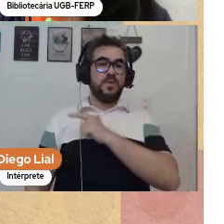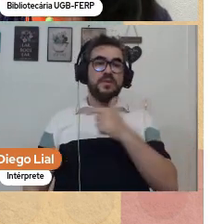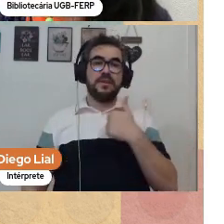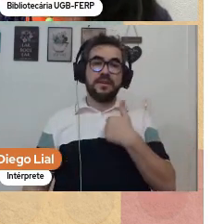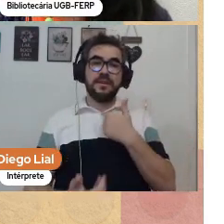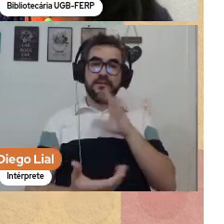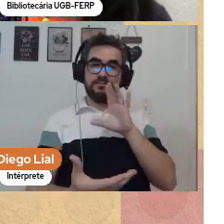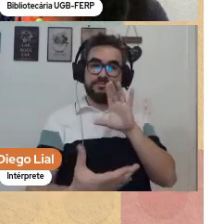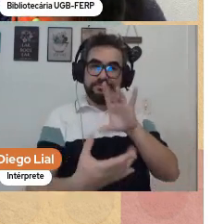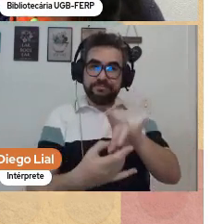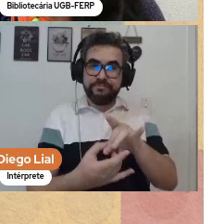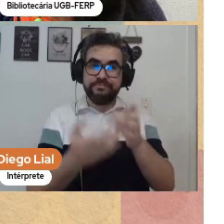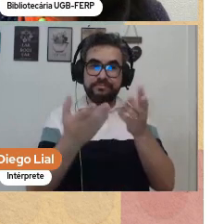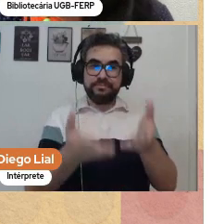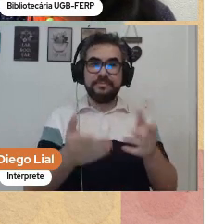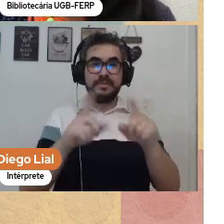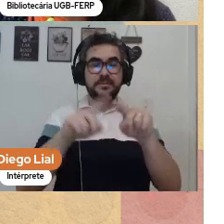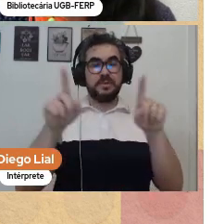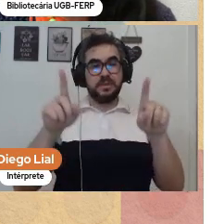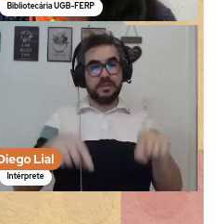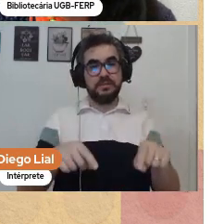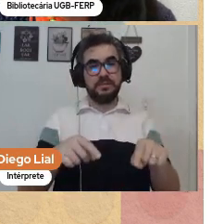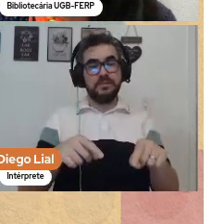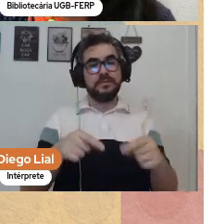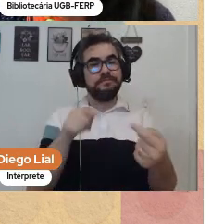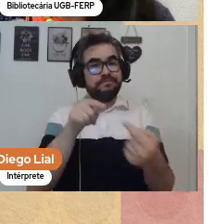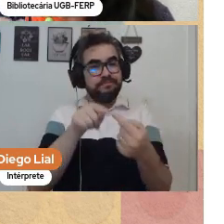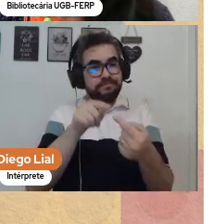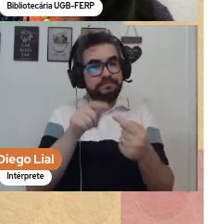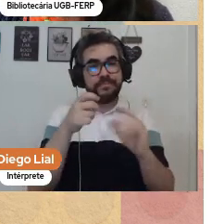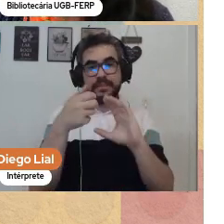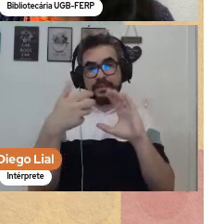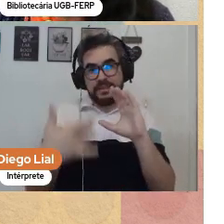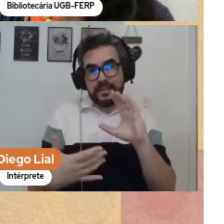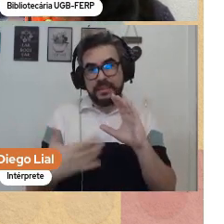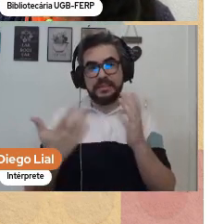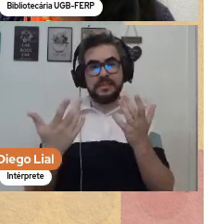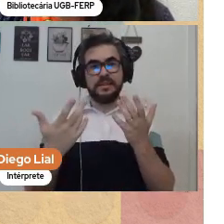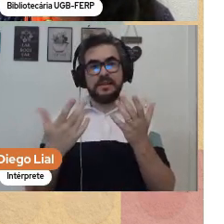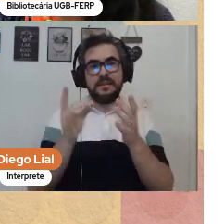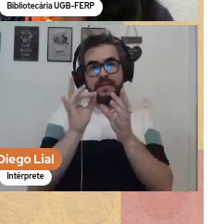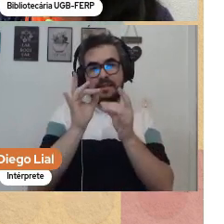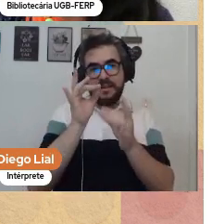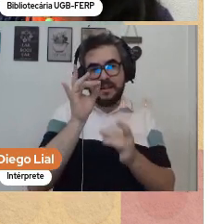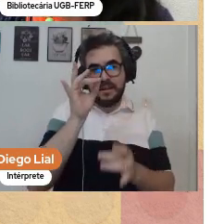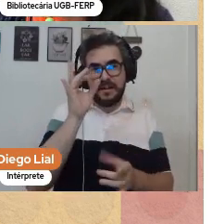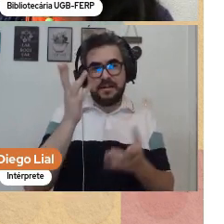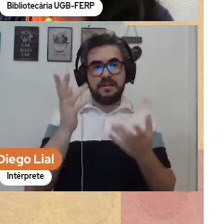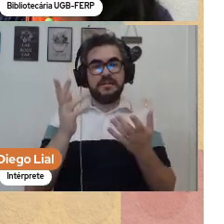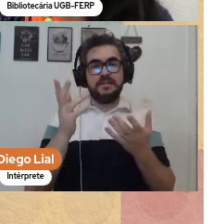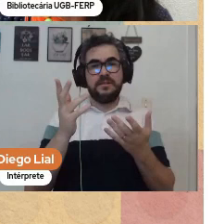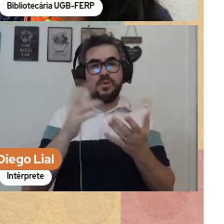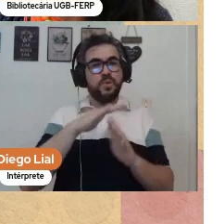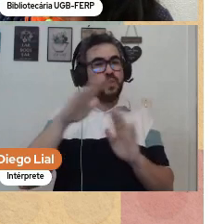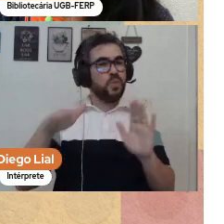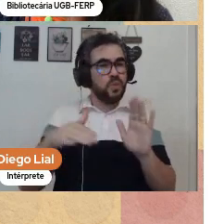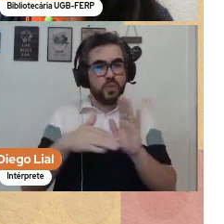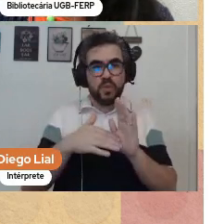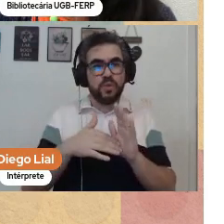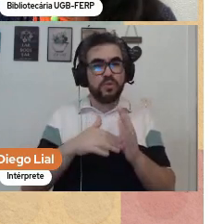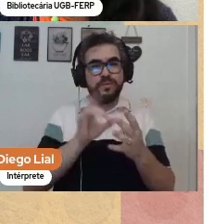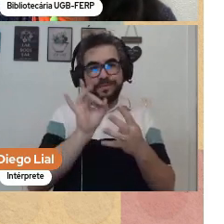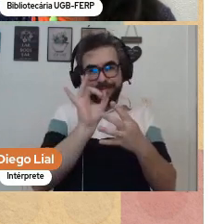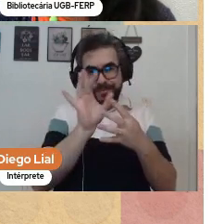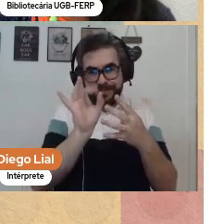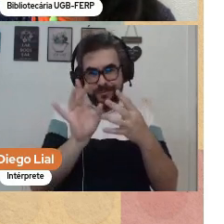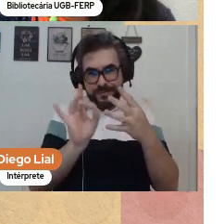próxima das características, das especificidades, das riquezas de detalhe que cada gênero tem. Mas